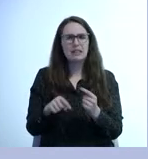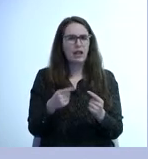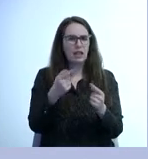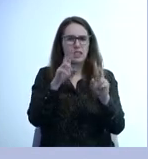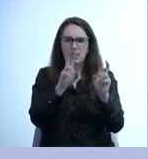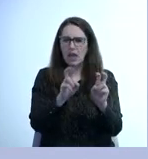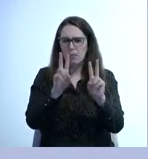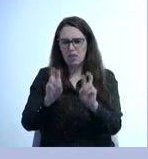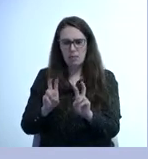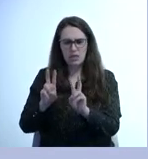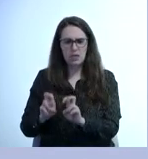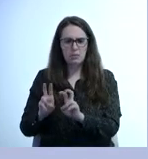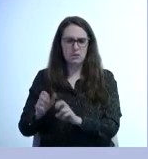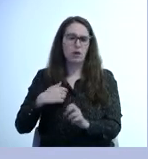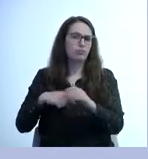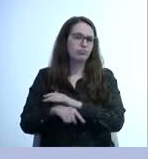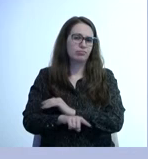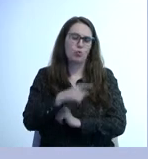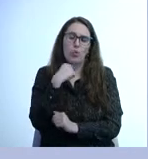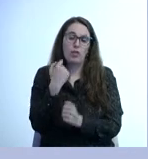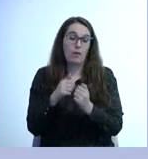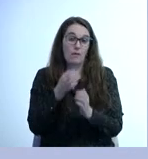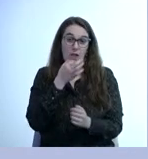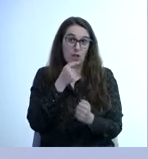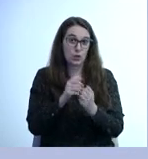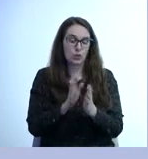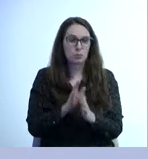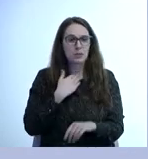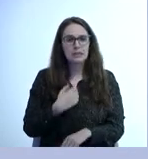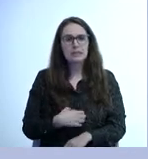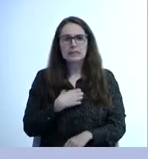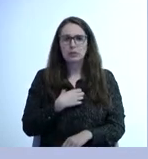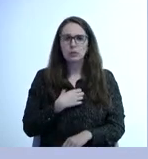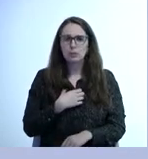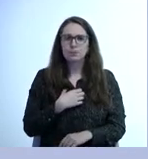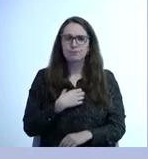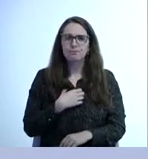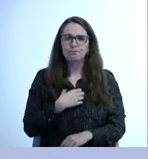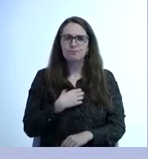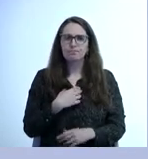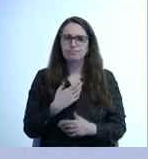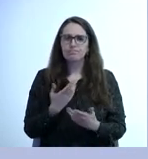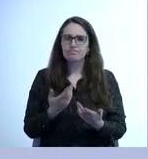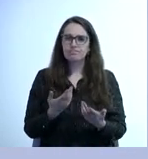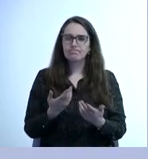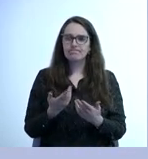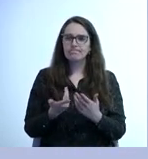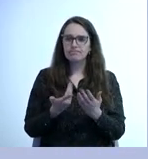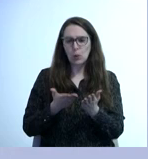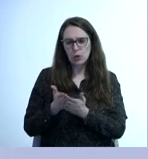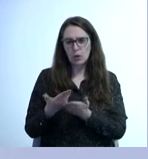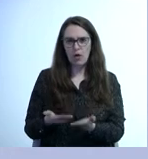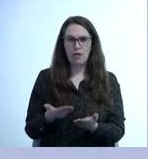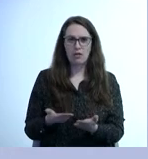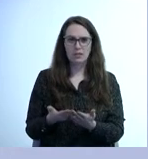temas, efetivamente, eu agora não vou falar deles todos, mas que me parece que que se mantêm, que